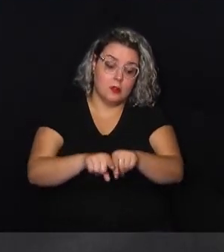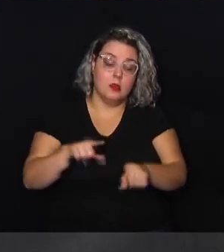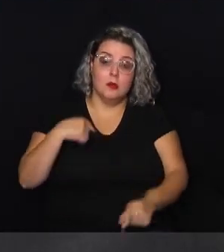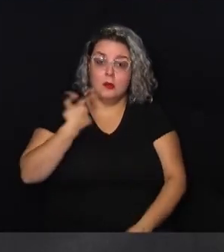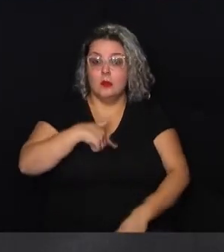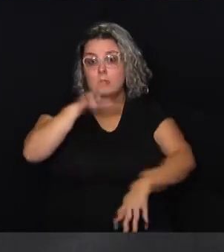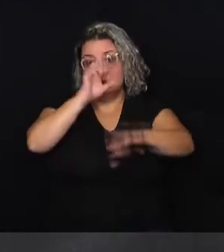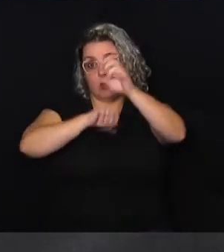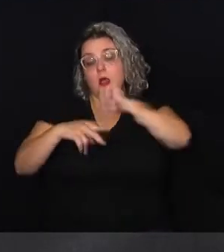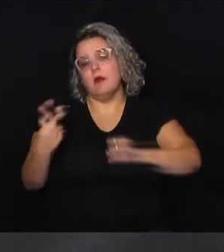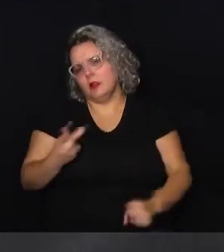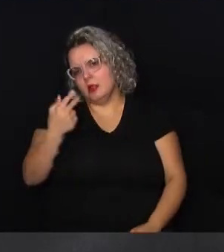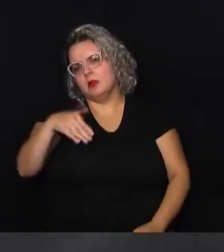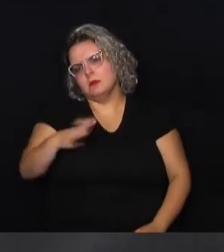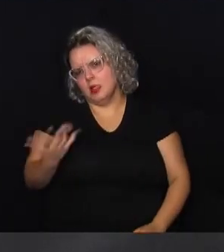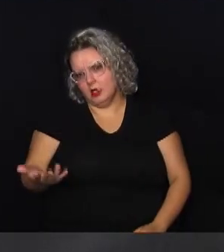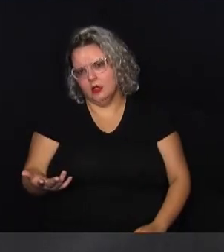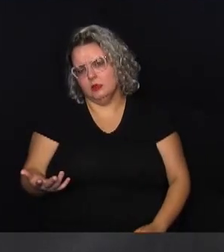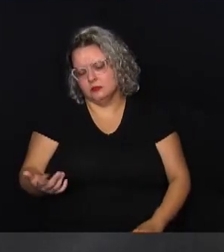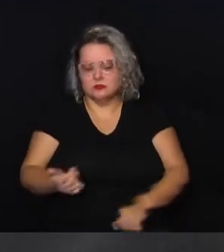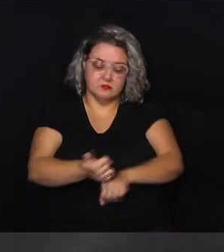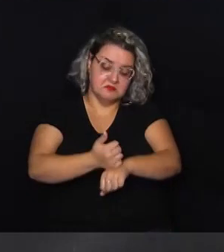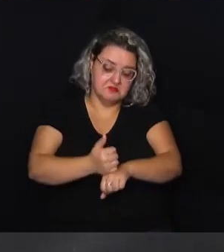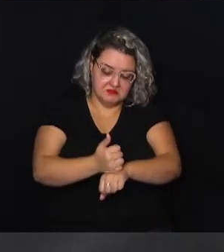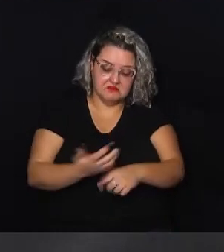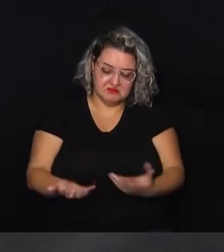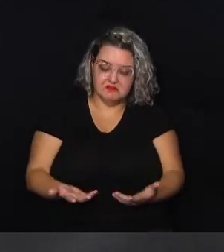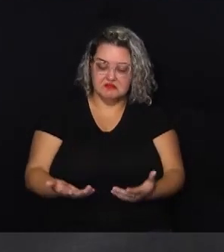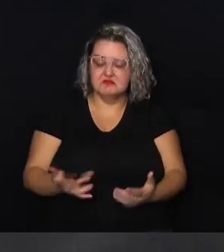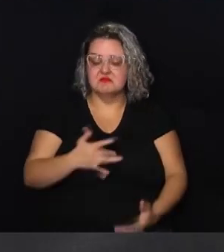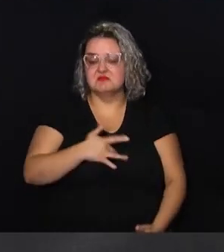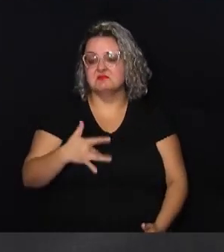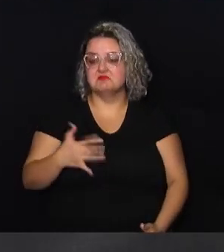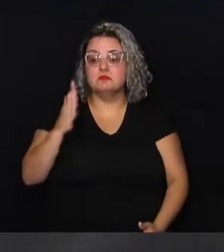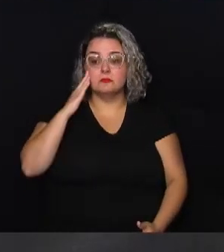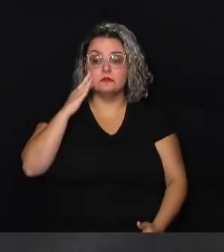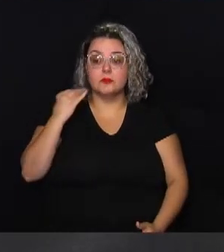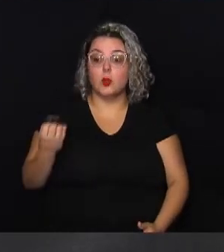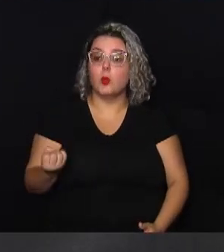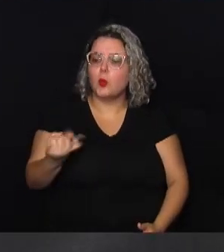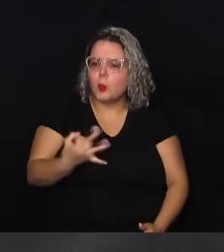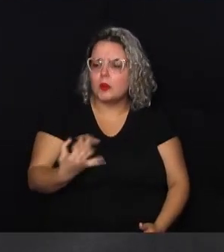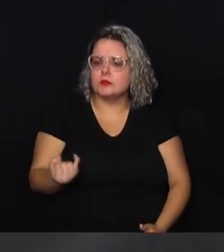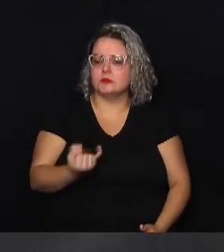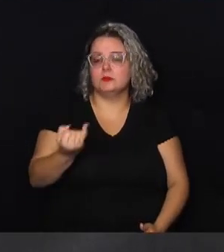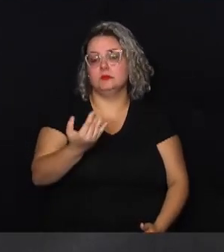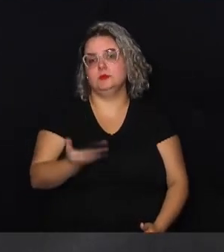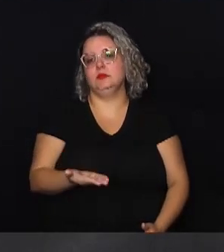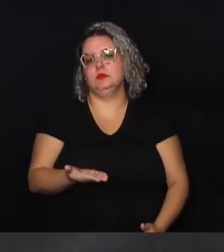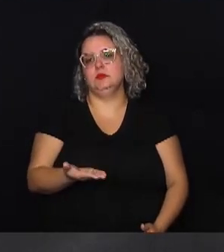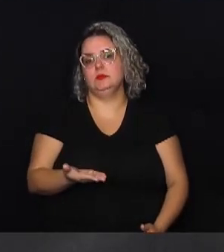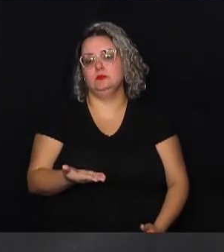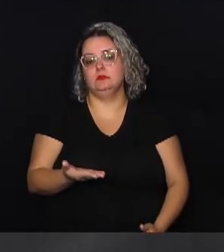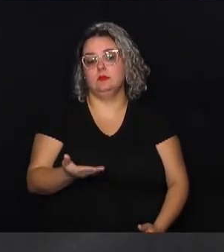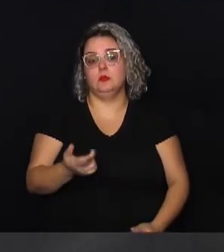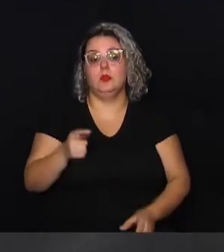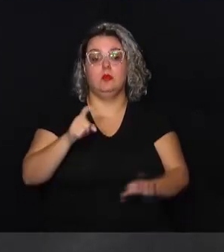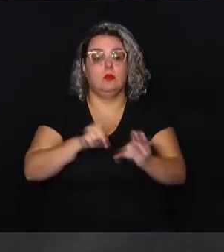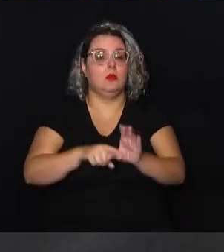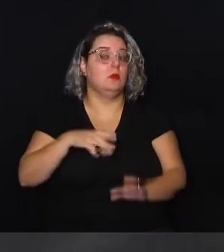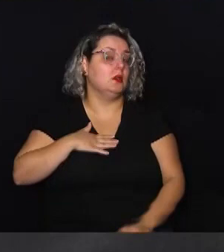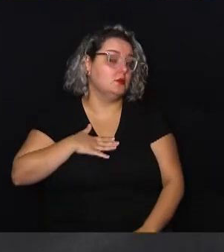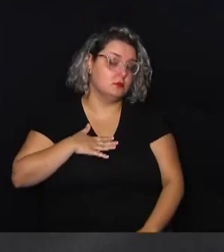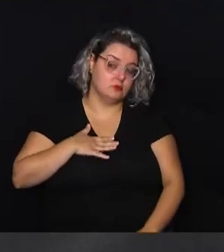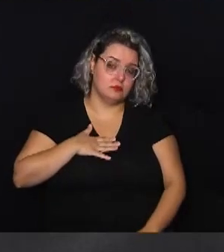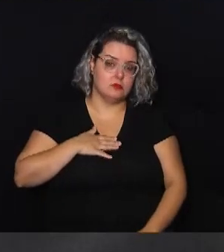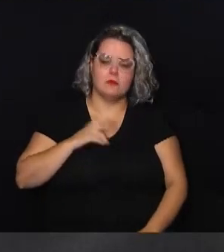a valorizar mais os profissionais da área da saúde, a entender como eles são importantes. E o que depender da minha parte, eu sempre seria